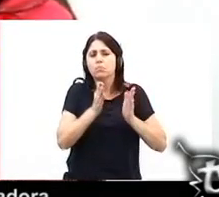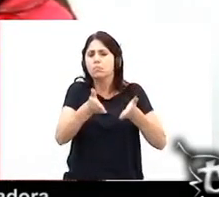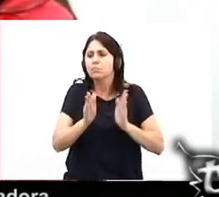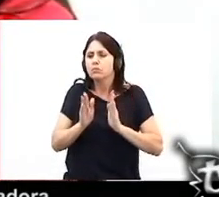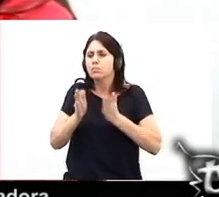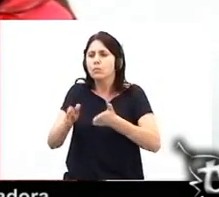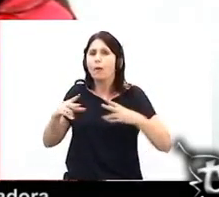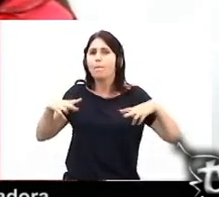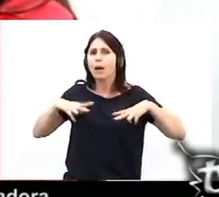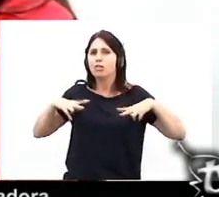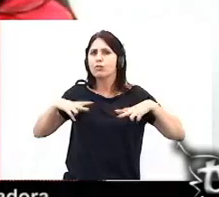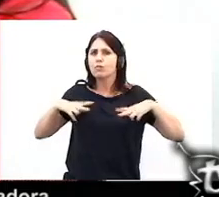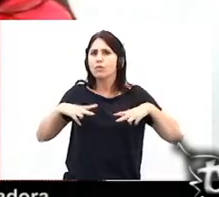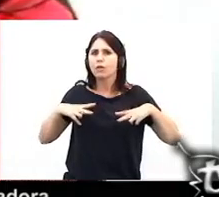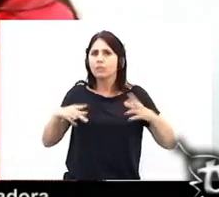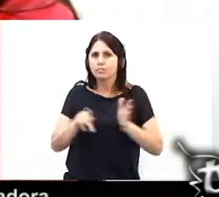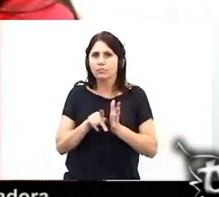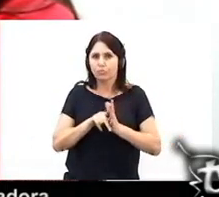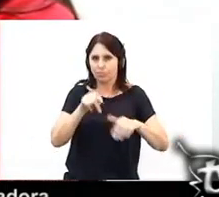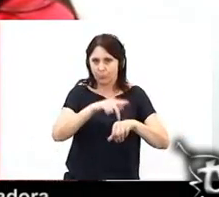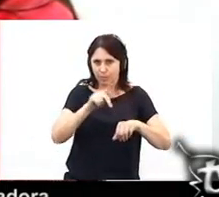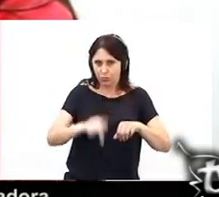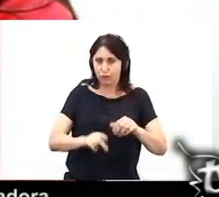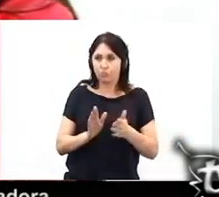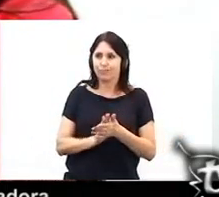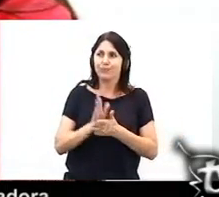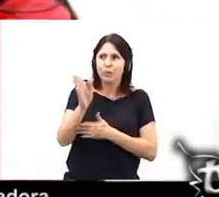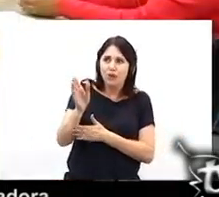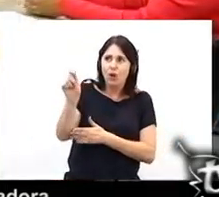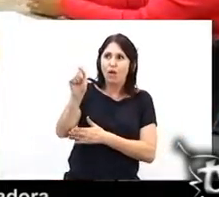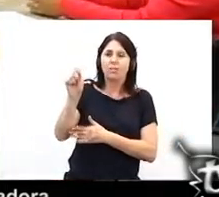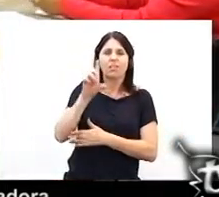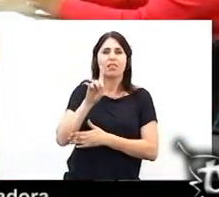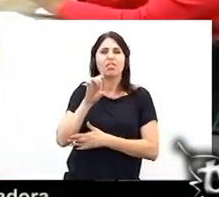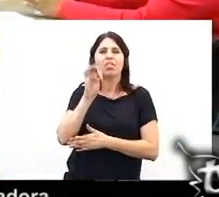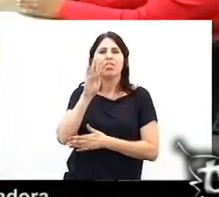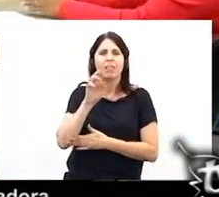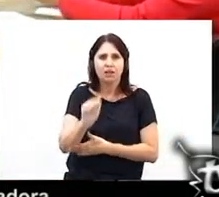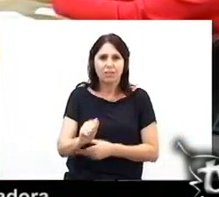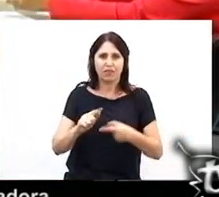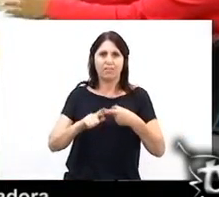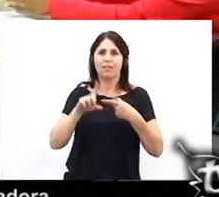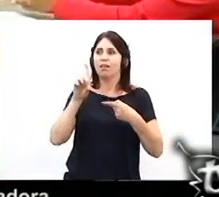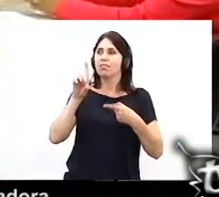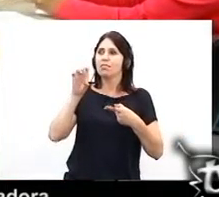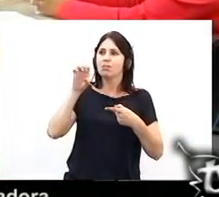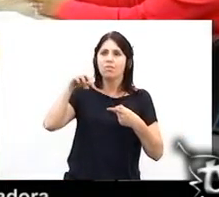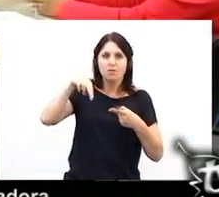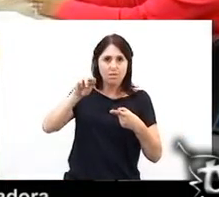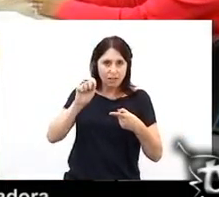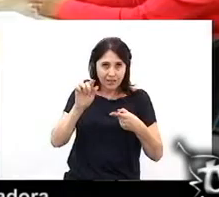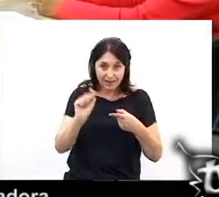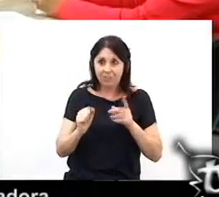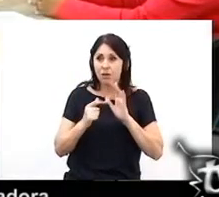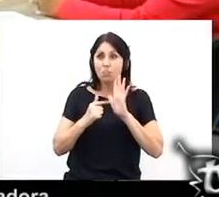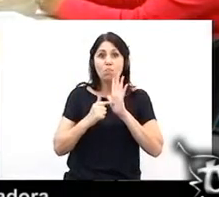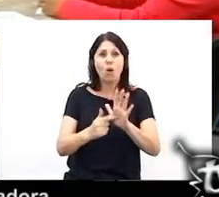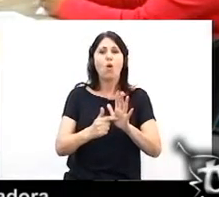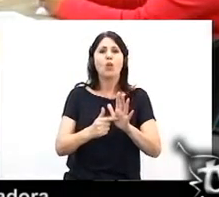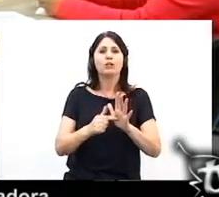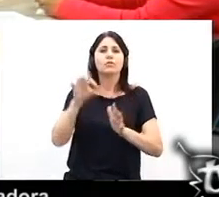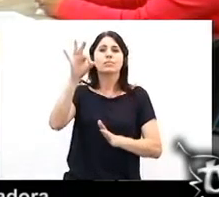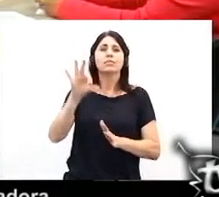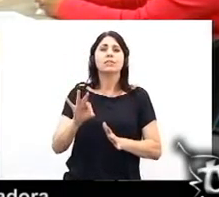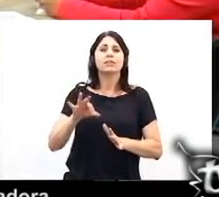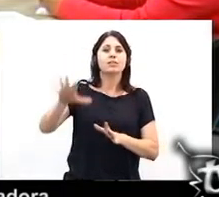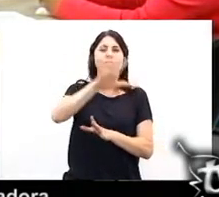dentro dessa, mesmo que houve essa redução, nós queremos reduzir ainda mais. Nós definimos as particularidades de